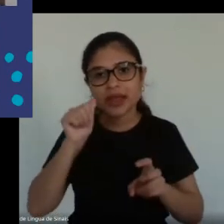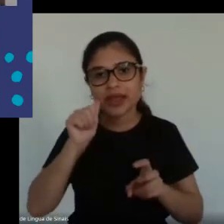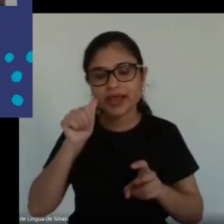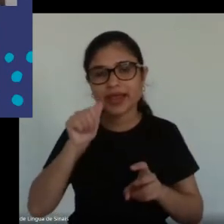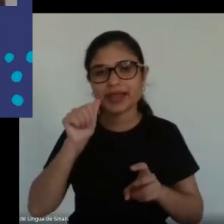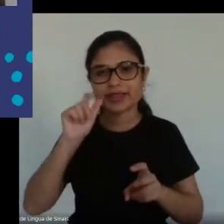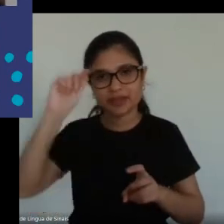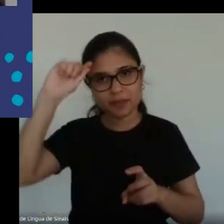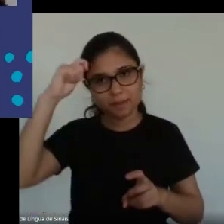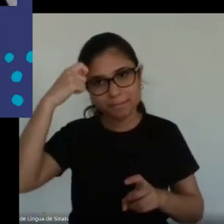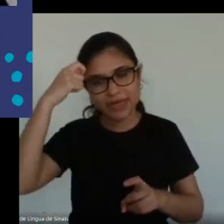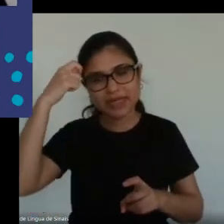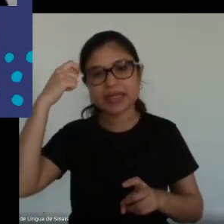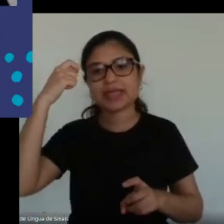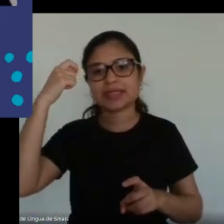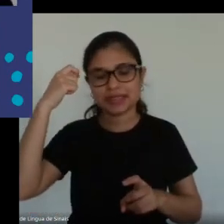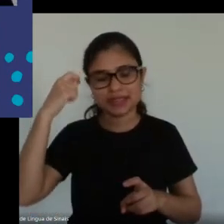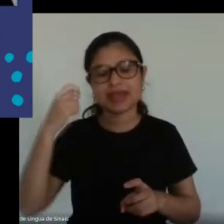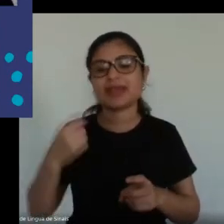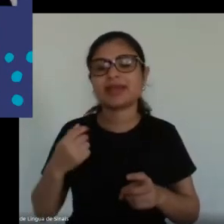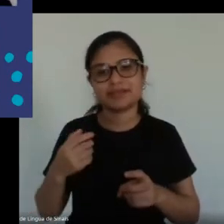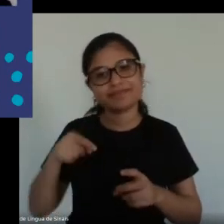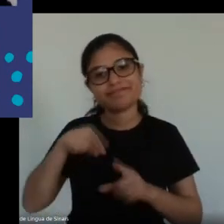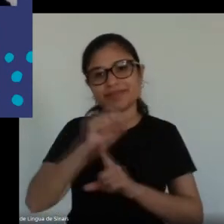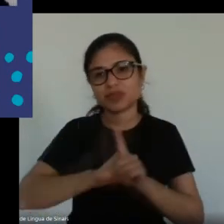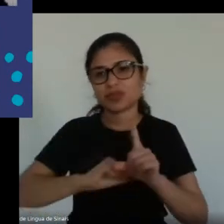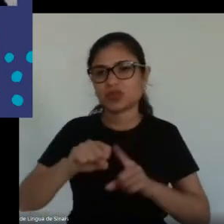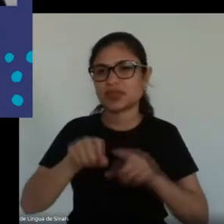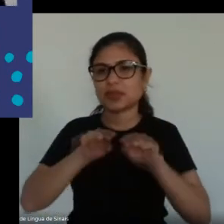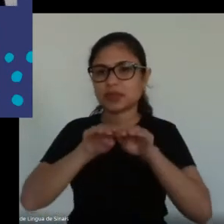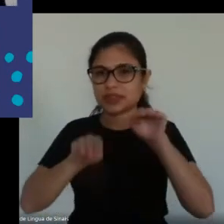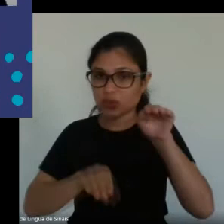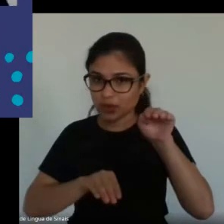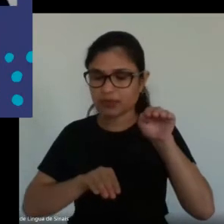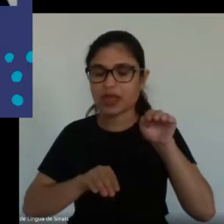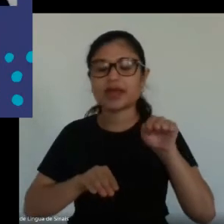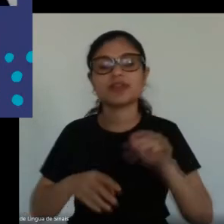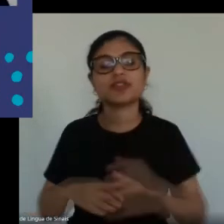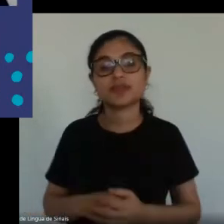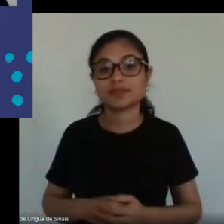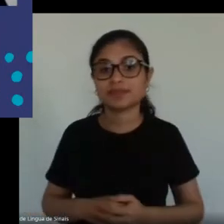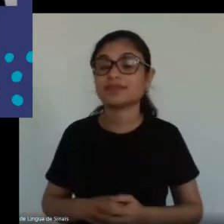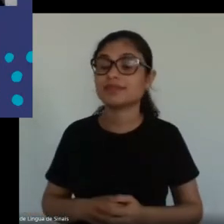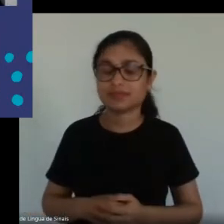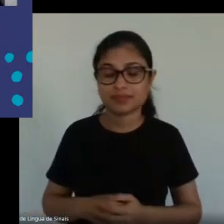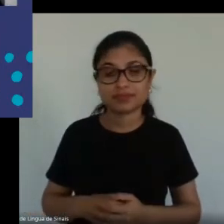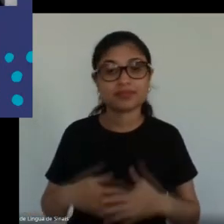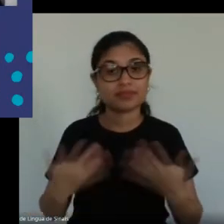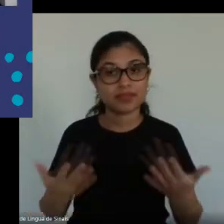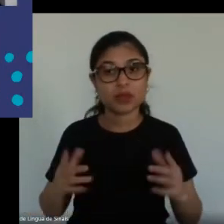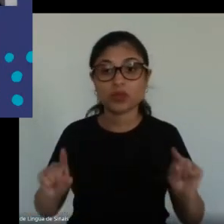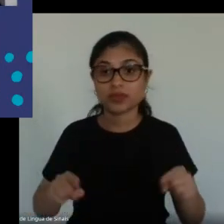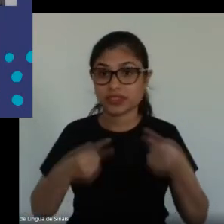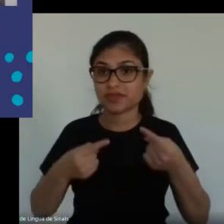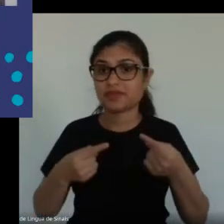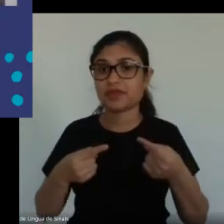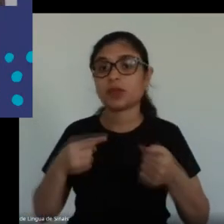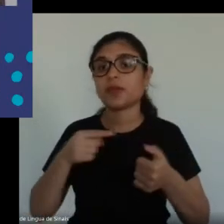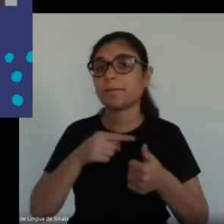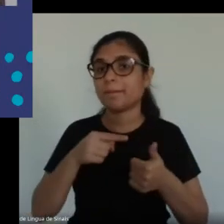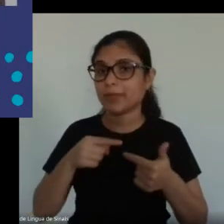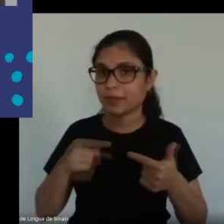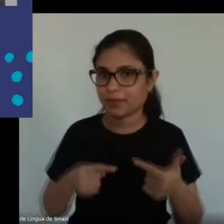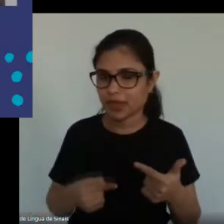a questão das mulheres pretas e nessa situação de desigualdade social. Os primeiros desafios foram: o